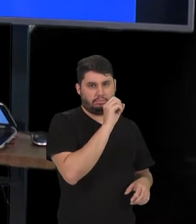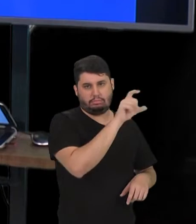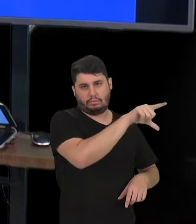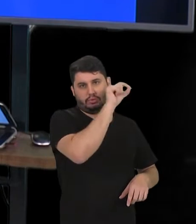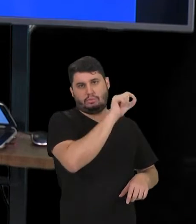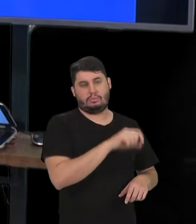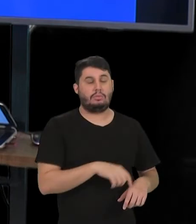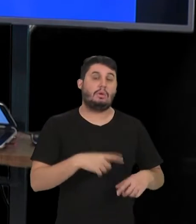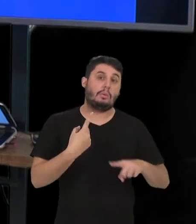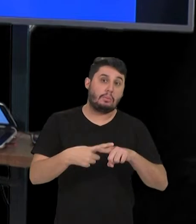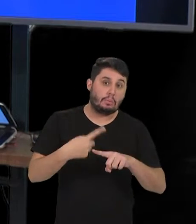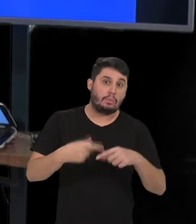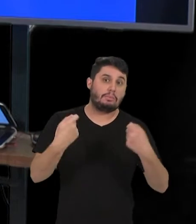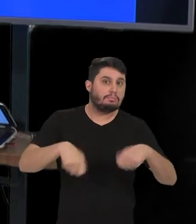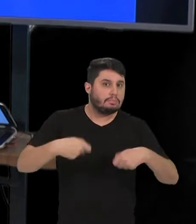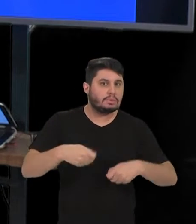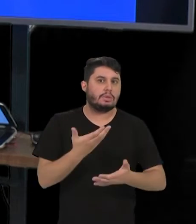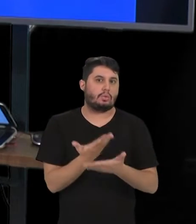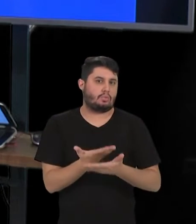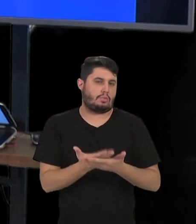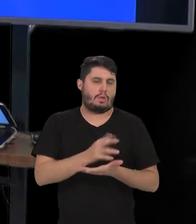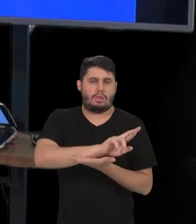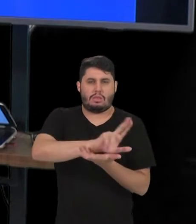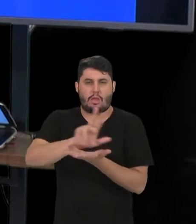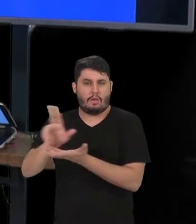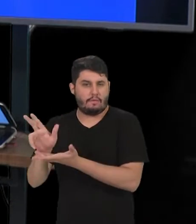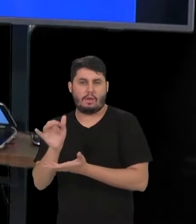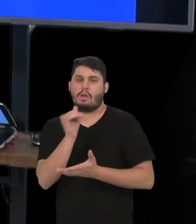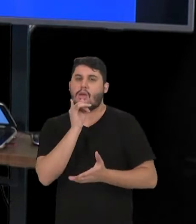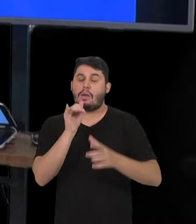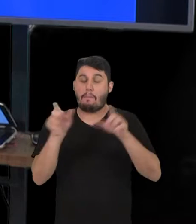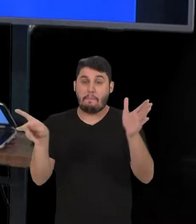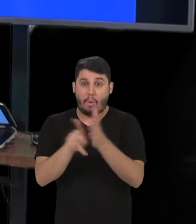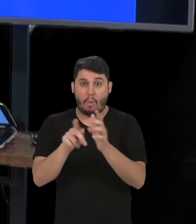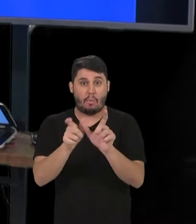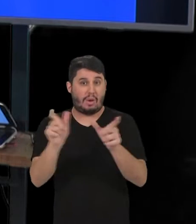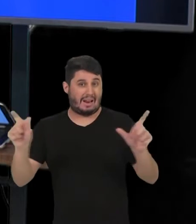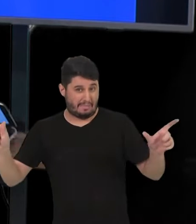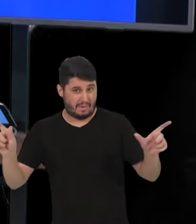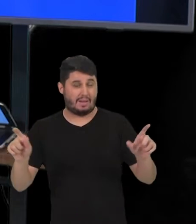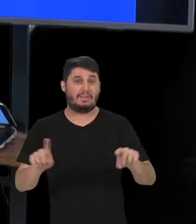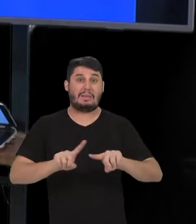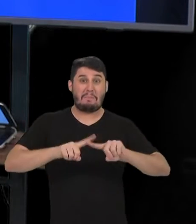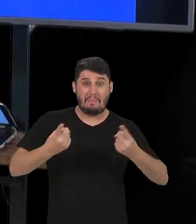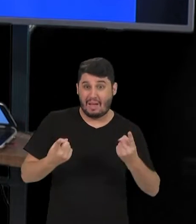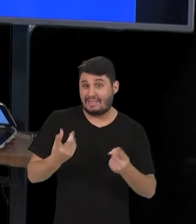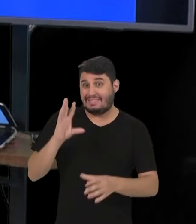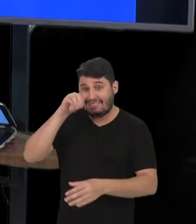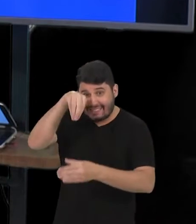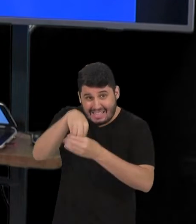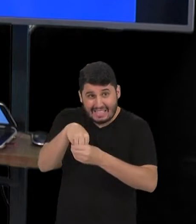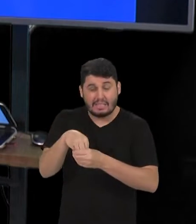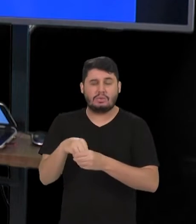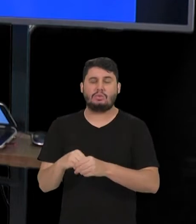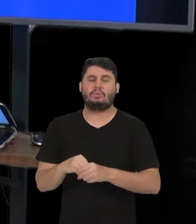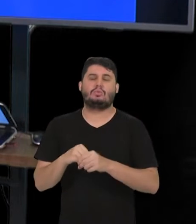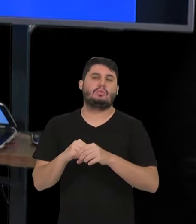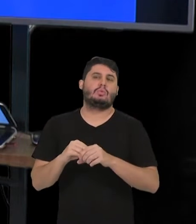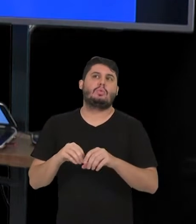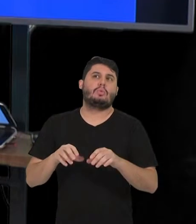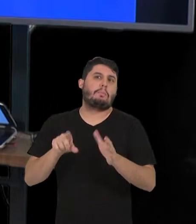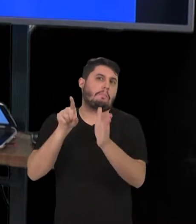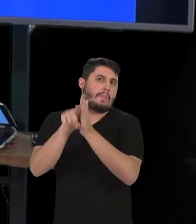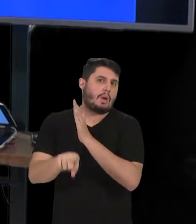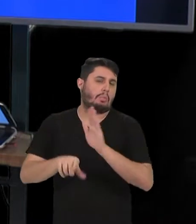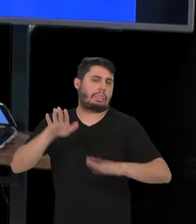né? De parte gramatical, estudar adjetivos, substantivos, verbos, mas basicamente isso não é cobrado diretamente no Enem, né? Nas questões. São textos,